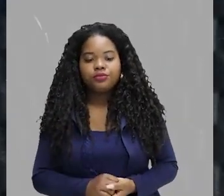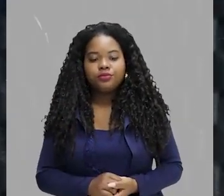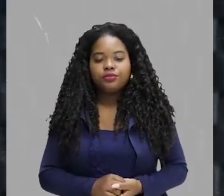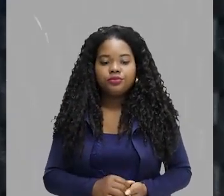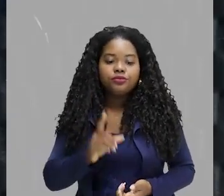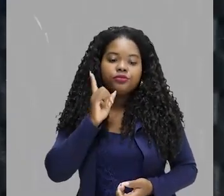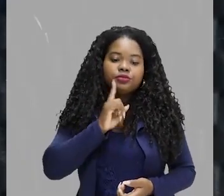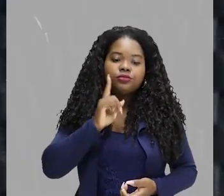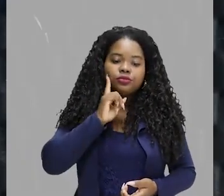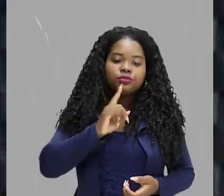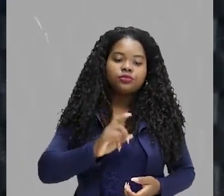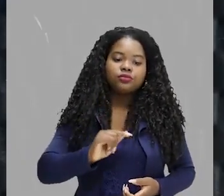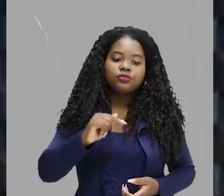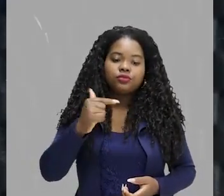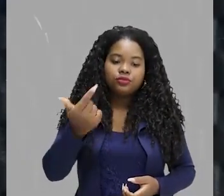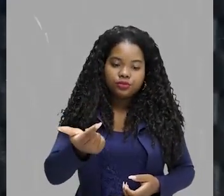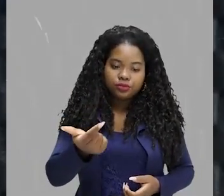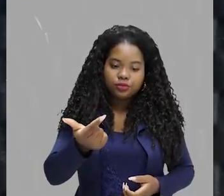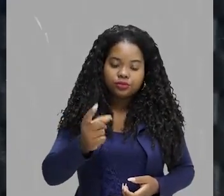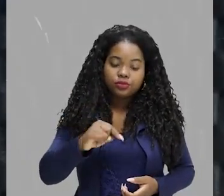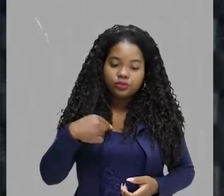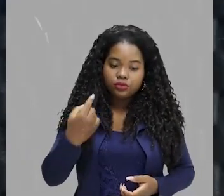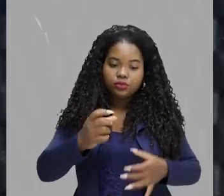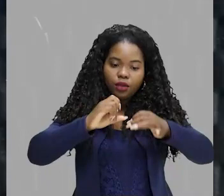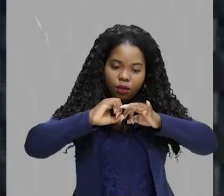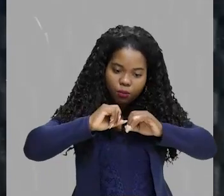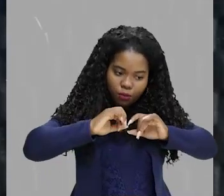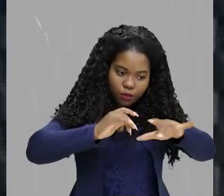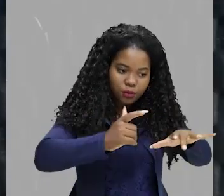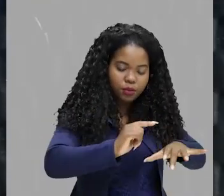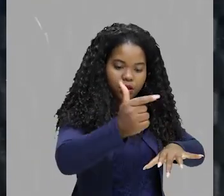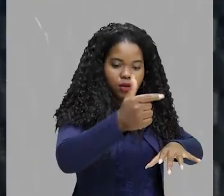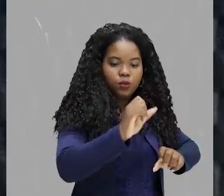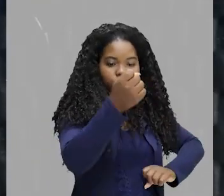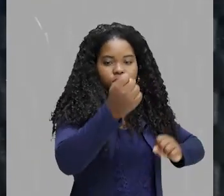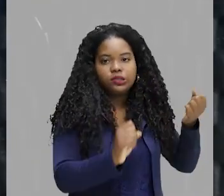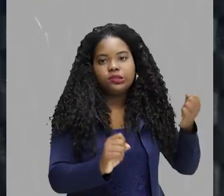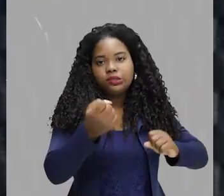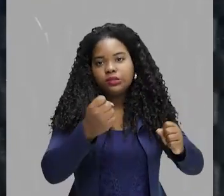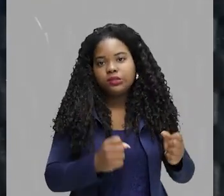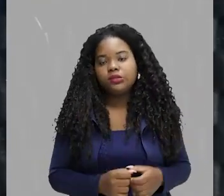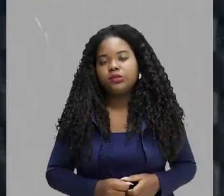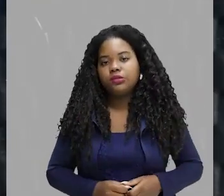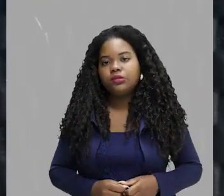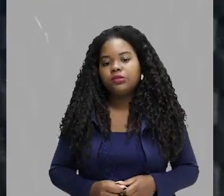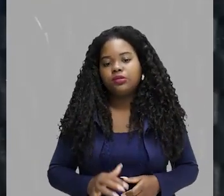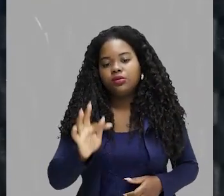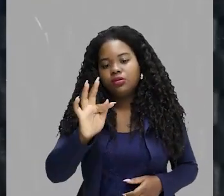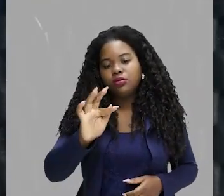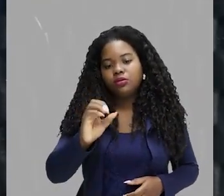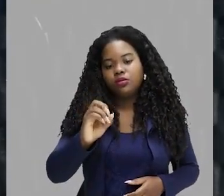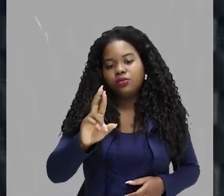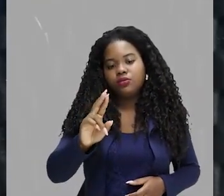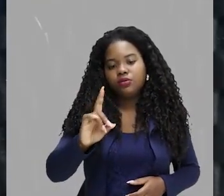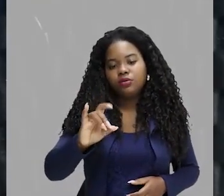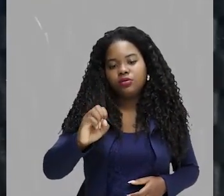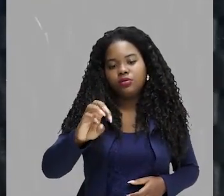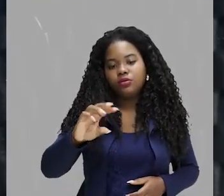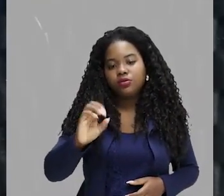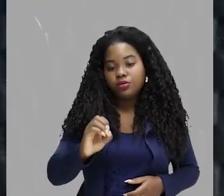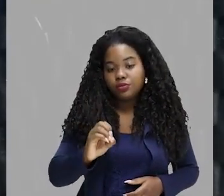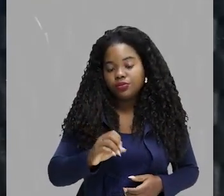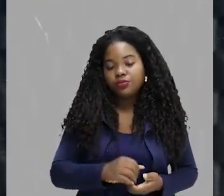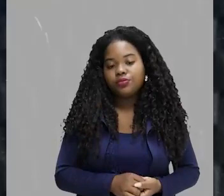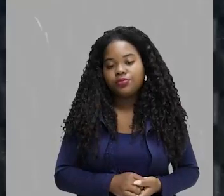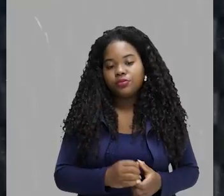se expandiu para outros setores industriais no começo do século passado. E o Fordismo defendia não, mas tinha essa característica,